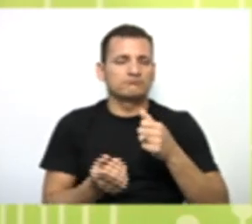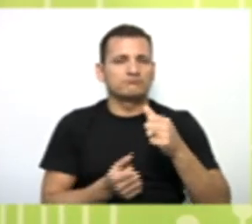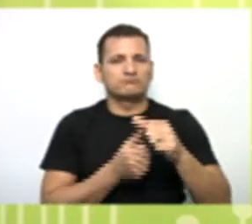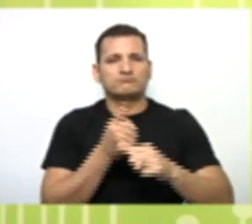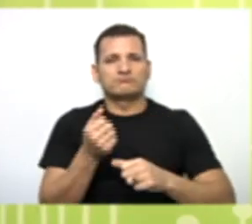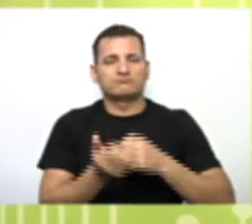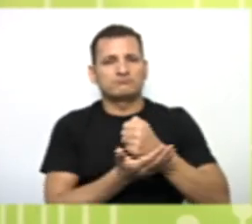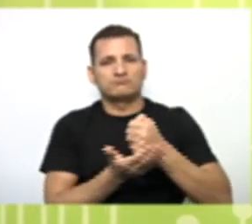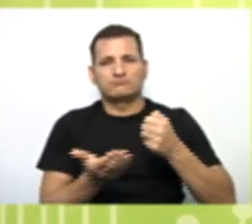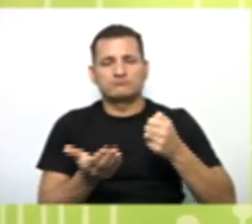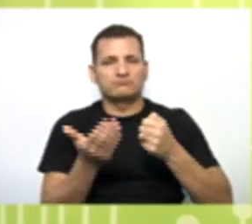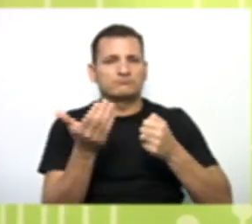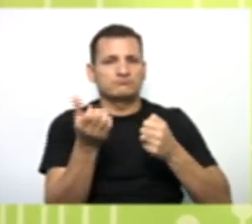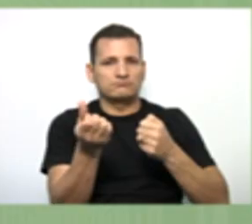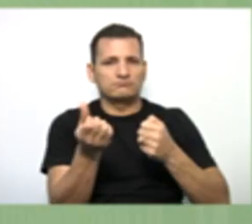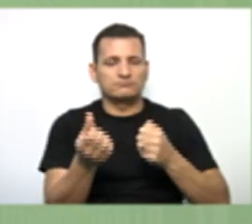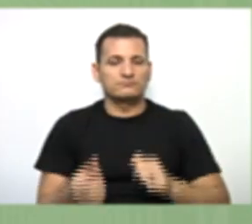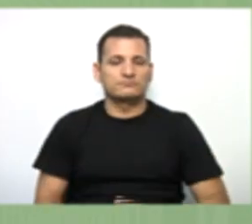né? Vamos pegar esse exemplo aqui.